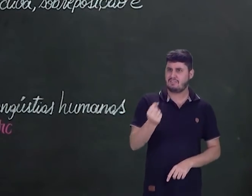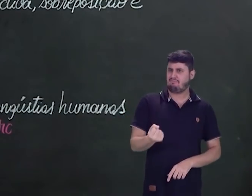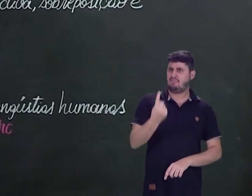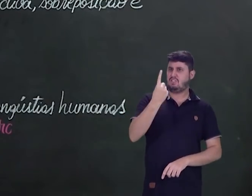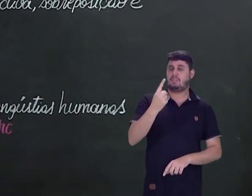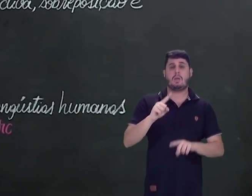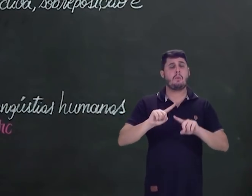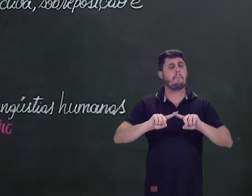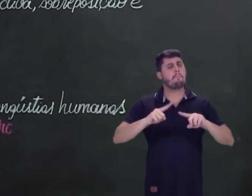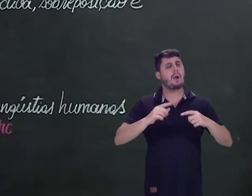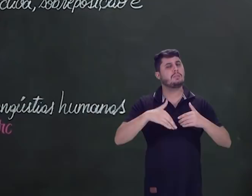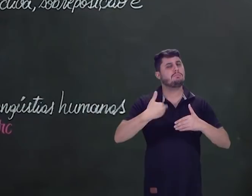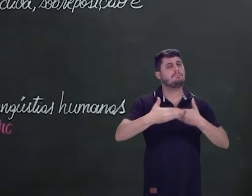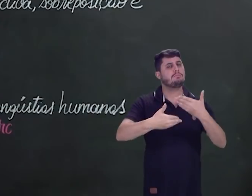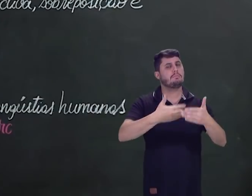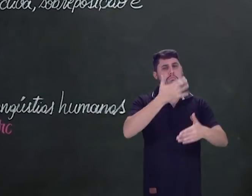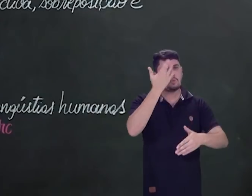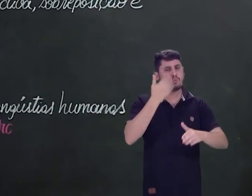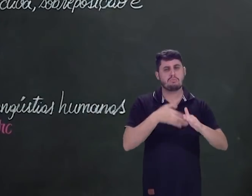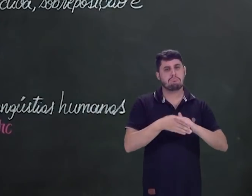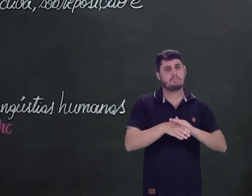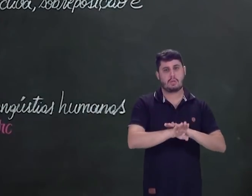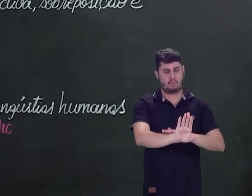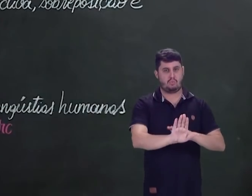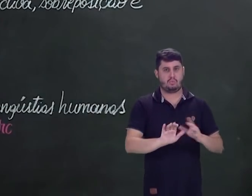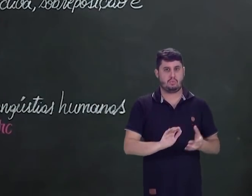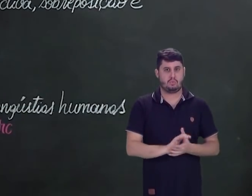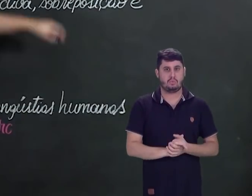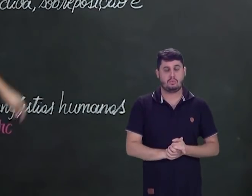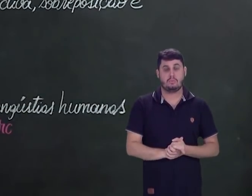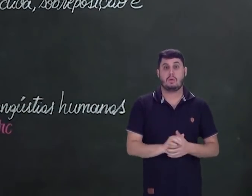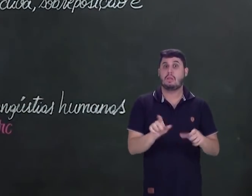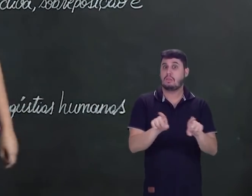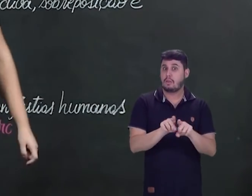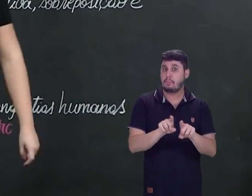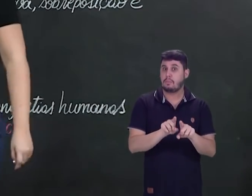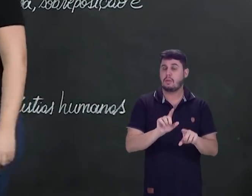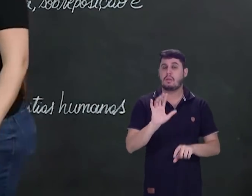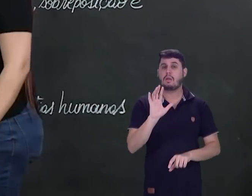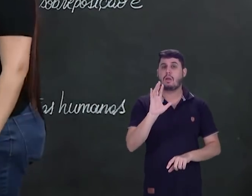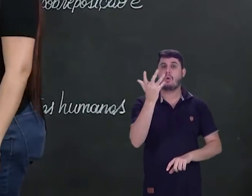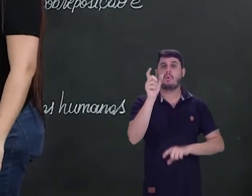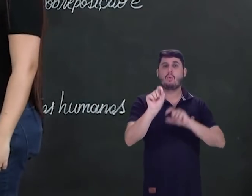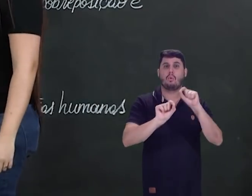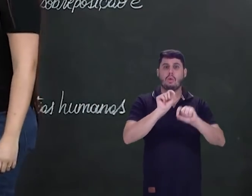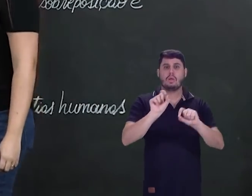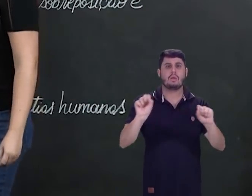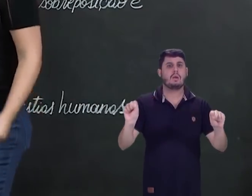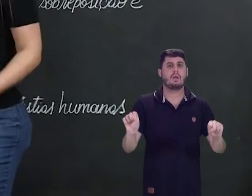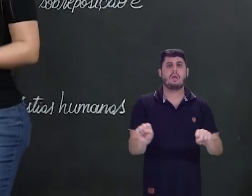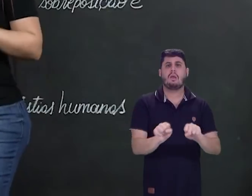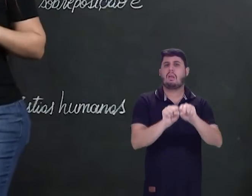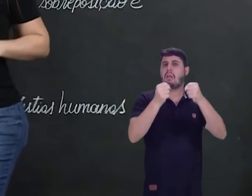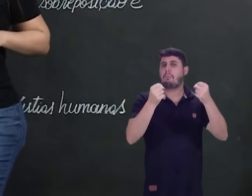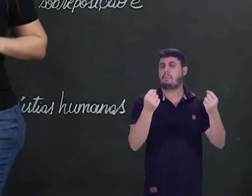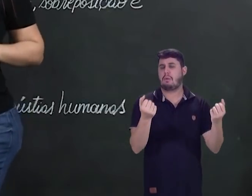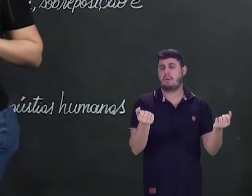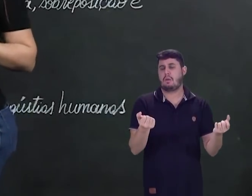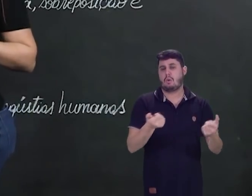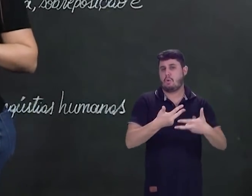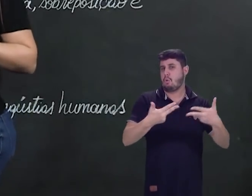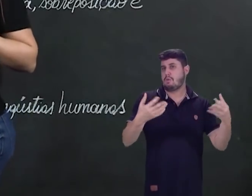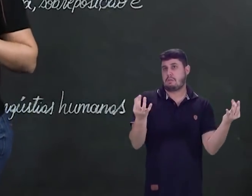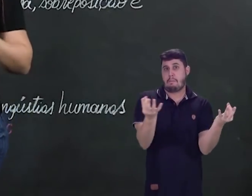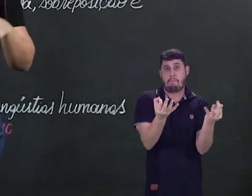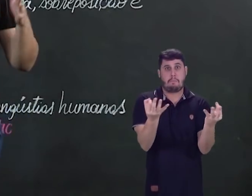mas aos poucos as pessoas se acostumam. É o rompimento da perspectiva e o rompimento com o volume. Não tem mais